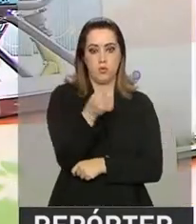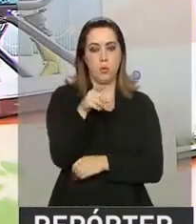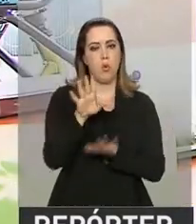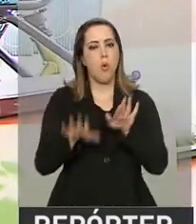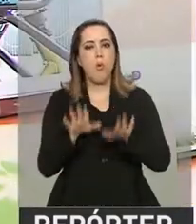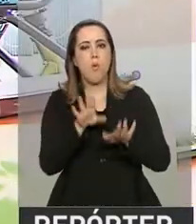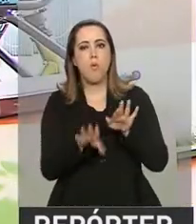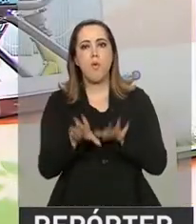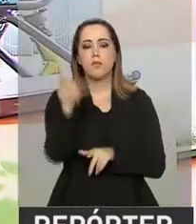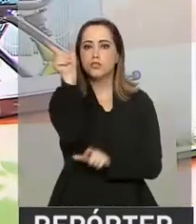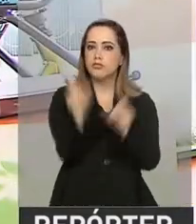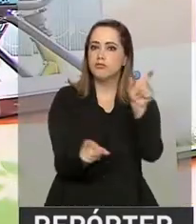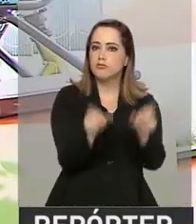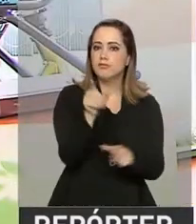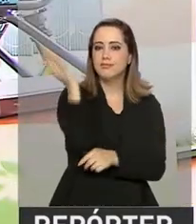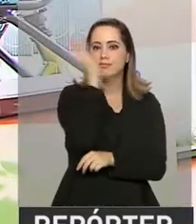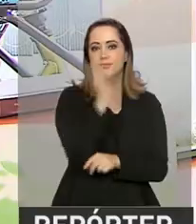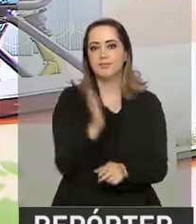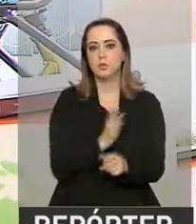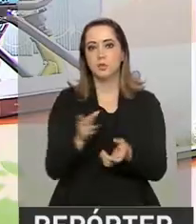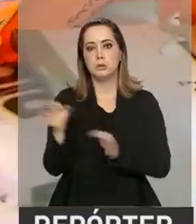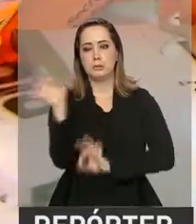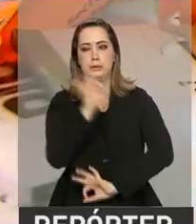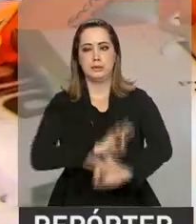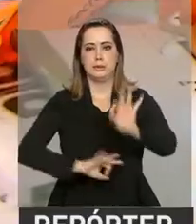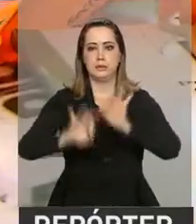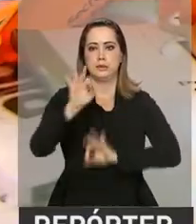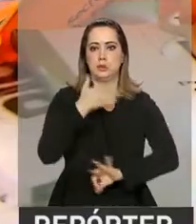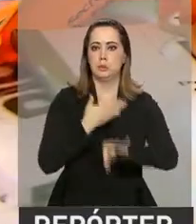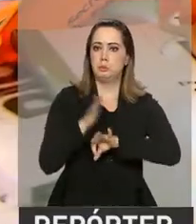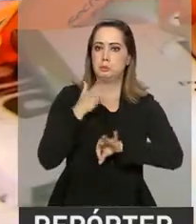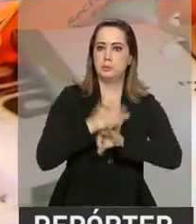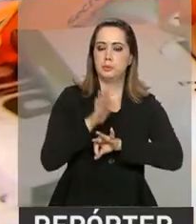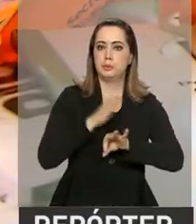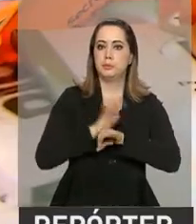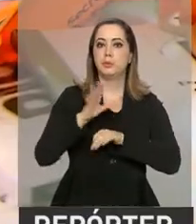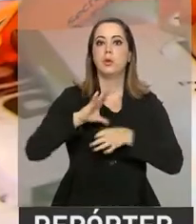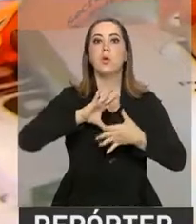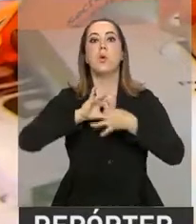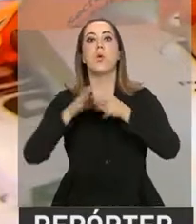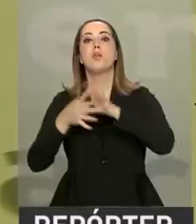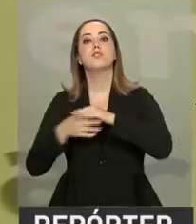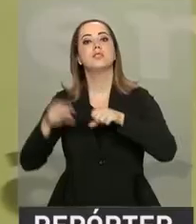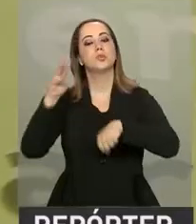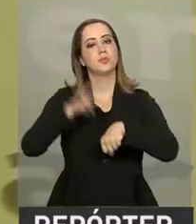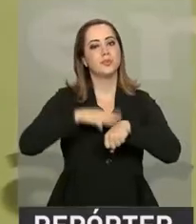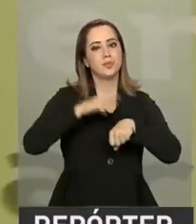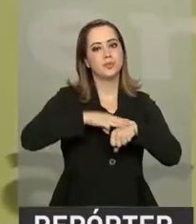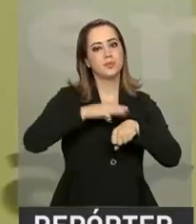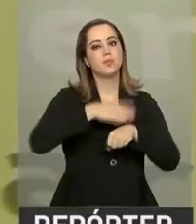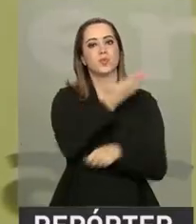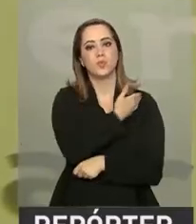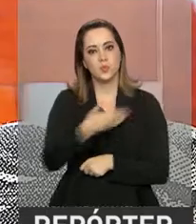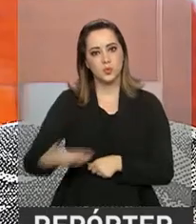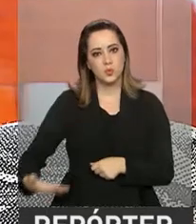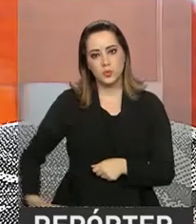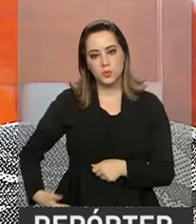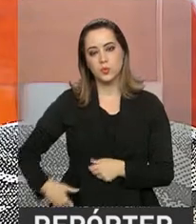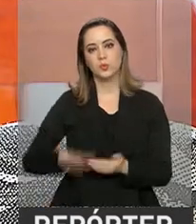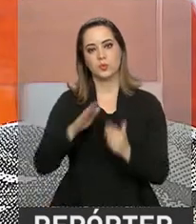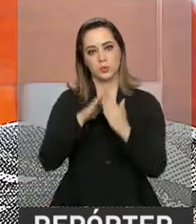se preparam para outro tipo de competição a olimpíada brasileira de matemática das escolas públicas